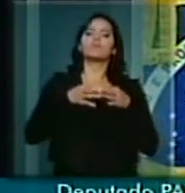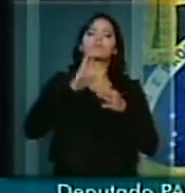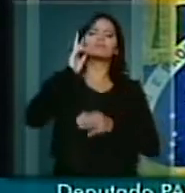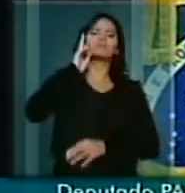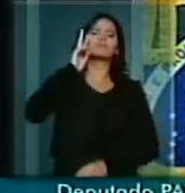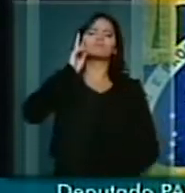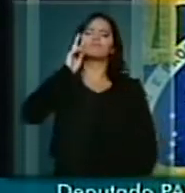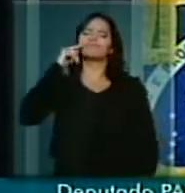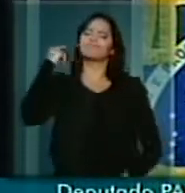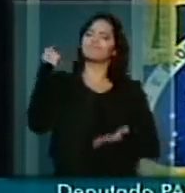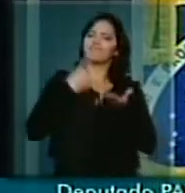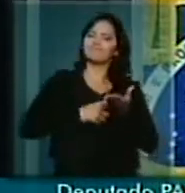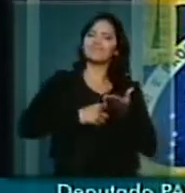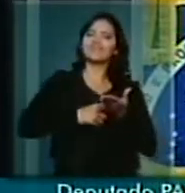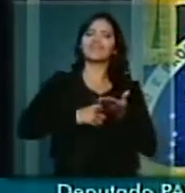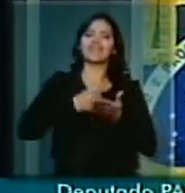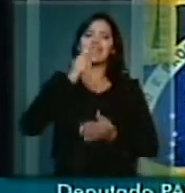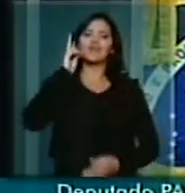histórica